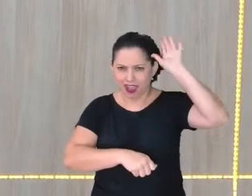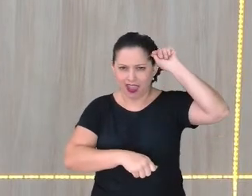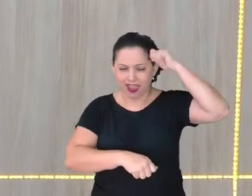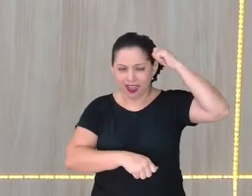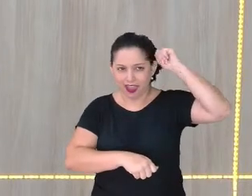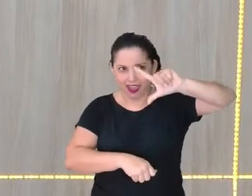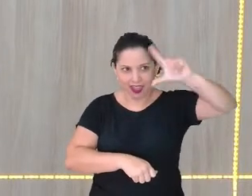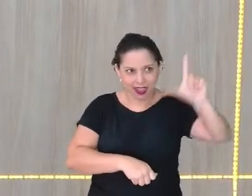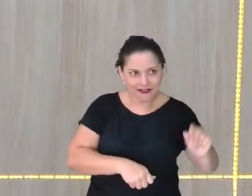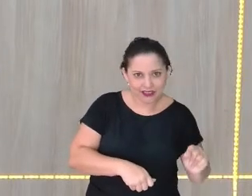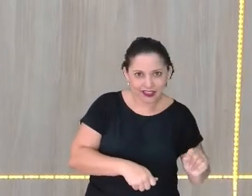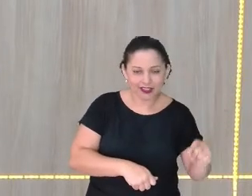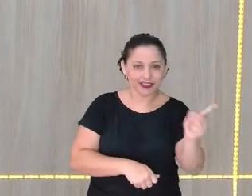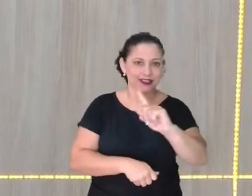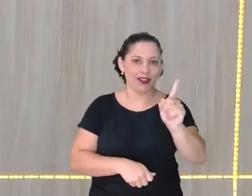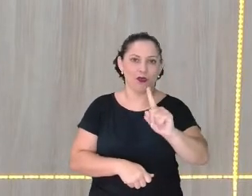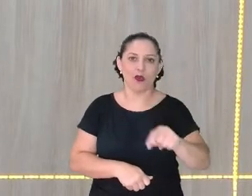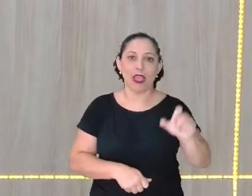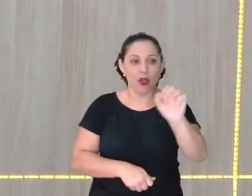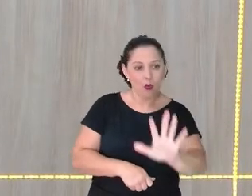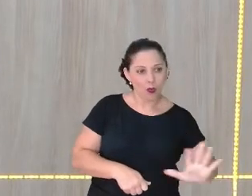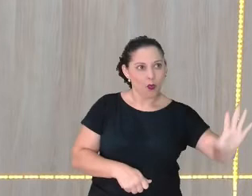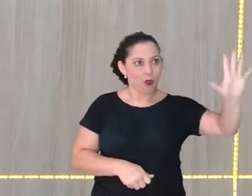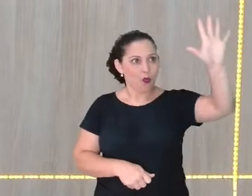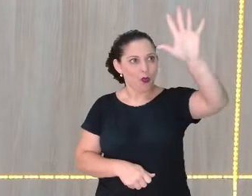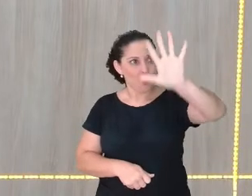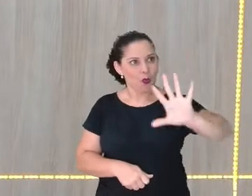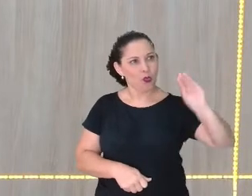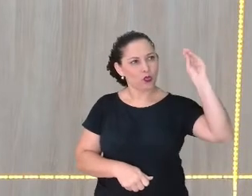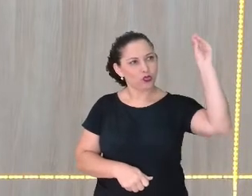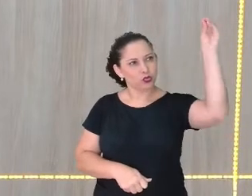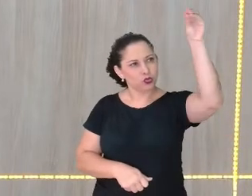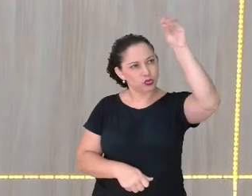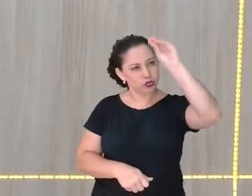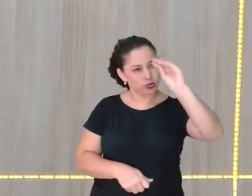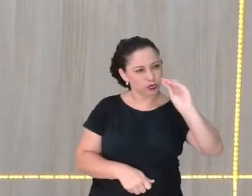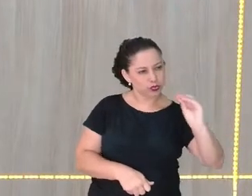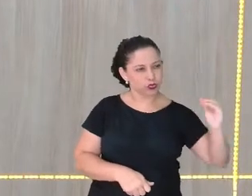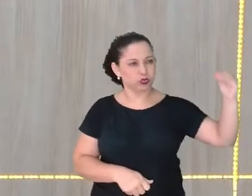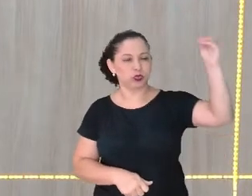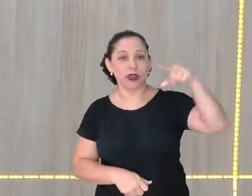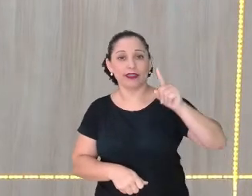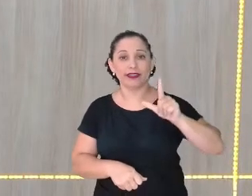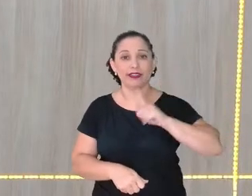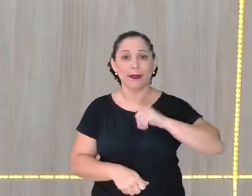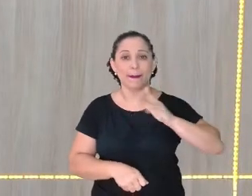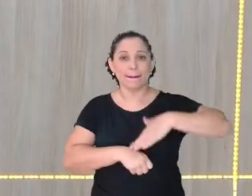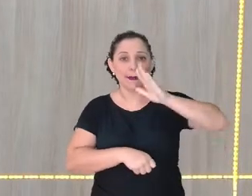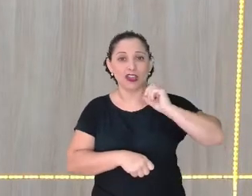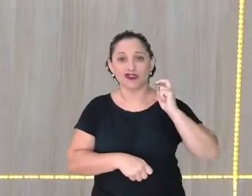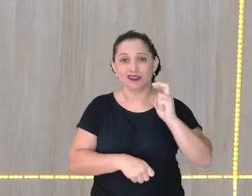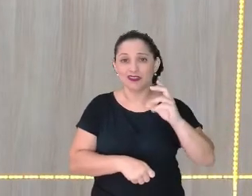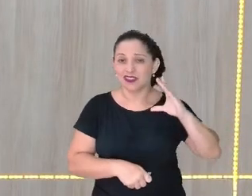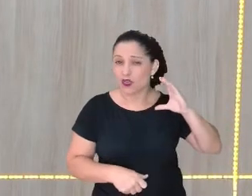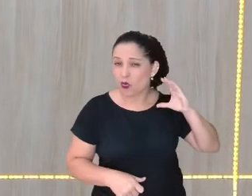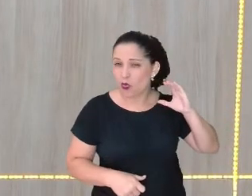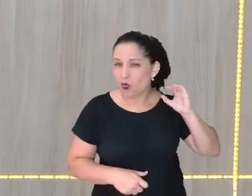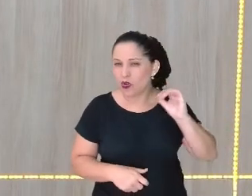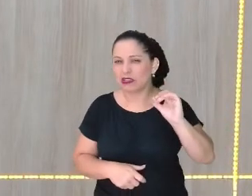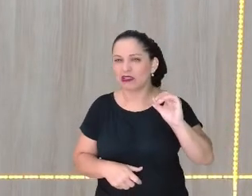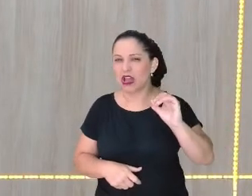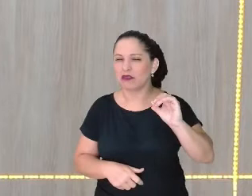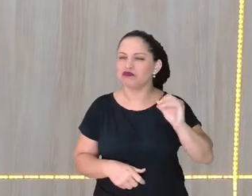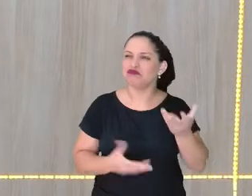um continente composto hoje, acho que por mais de 50, vou chutar assim 50, porque eu não sei o número agora, não me faltou a memória, mas